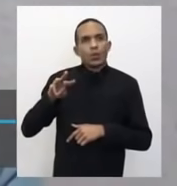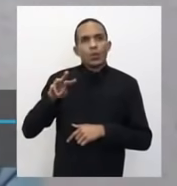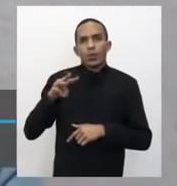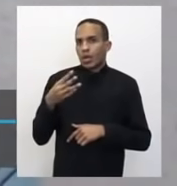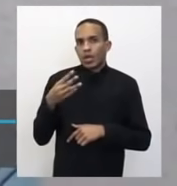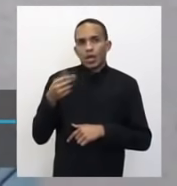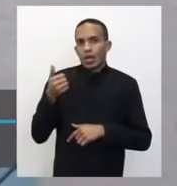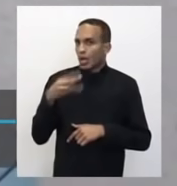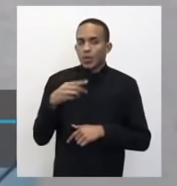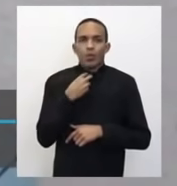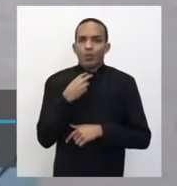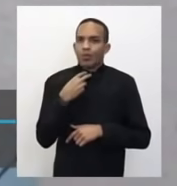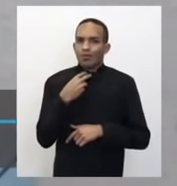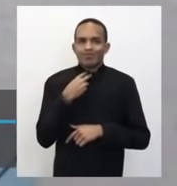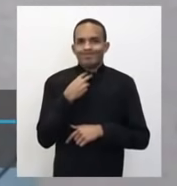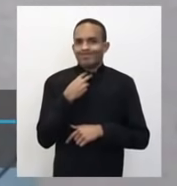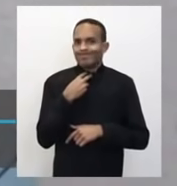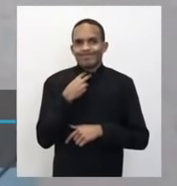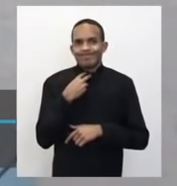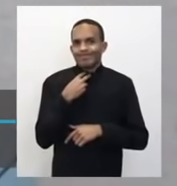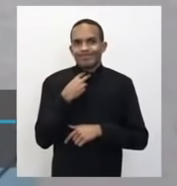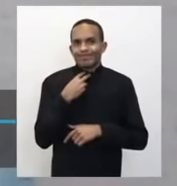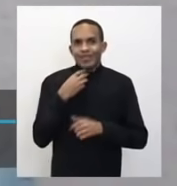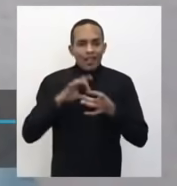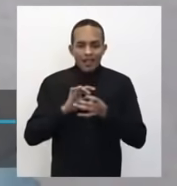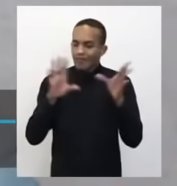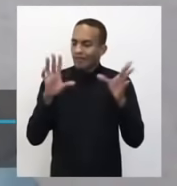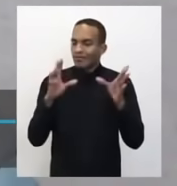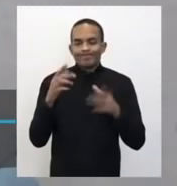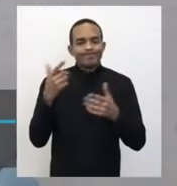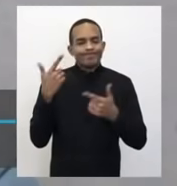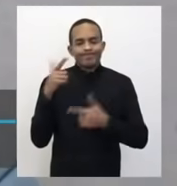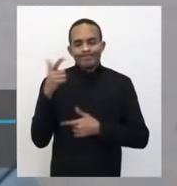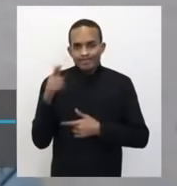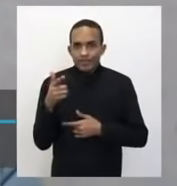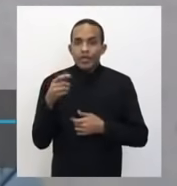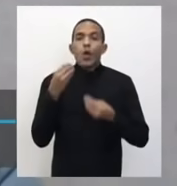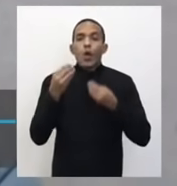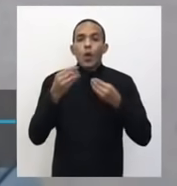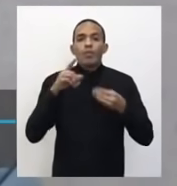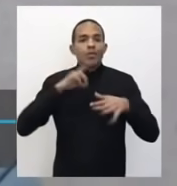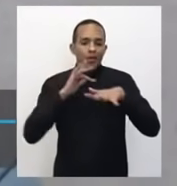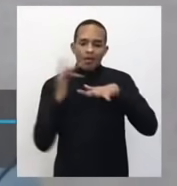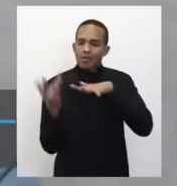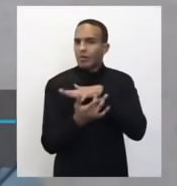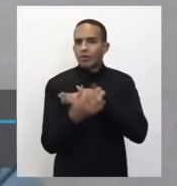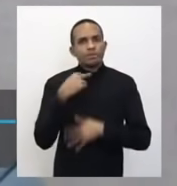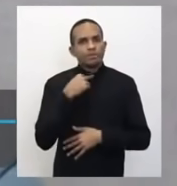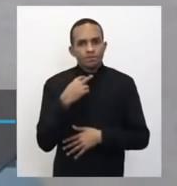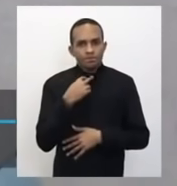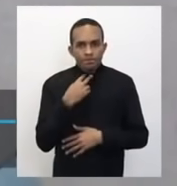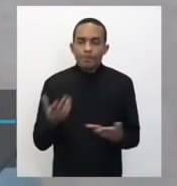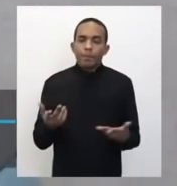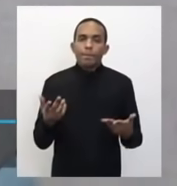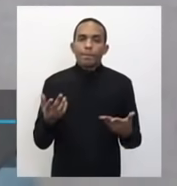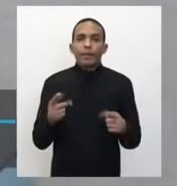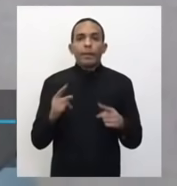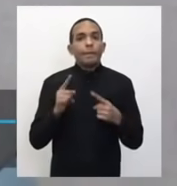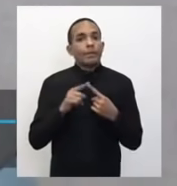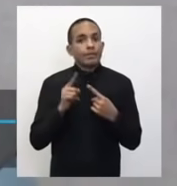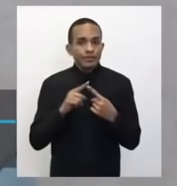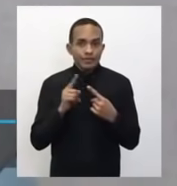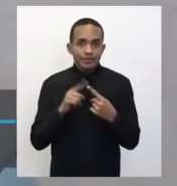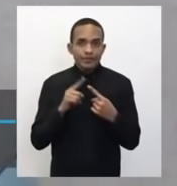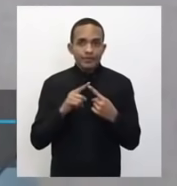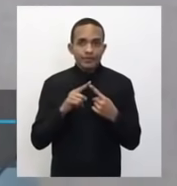do que 13 anos, você não tem liberação judicial para ter uma rede social, tá bom? Então, esse é um primeiro item que a